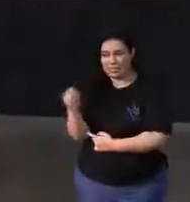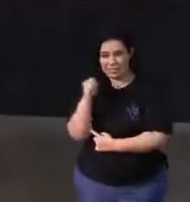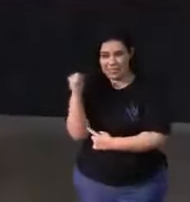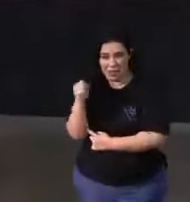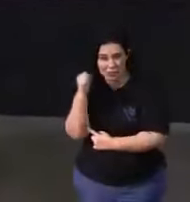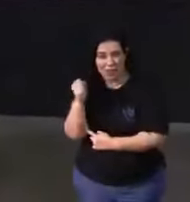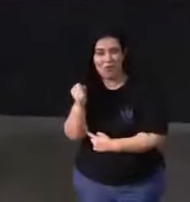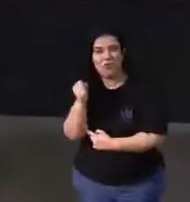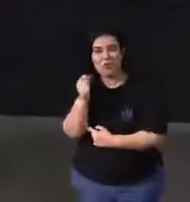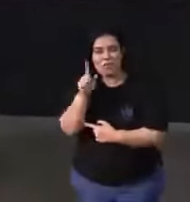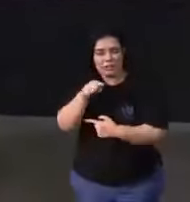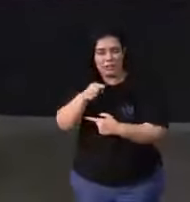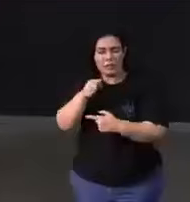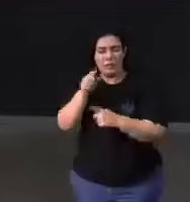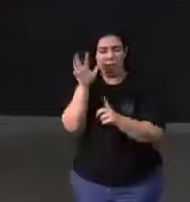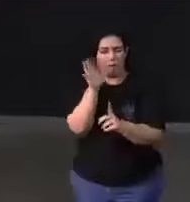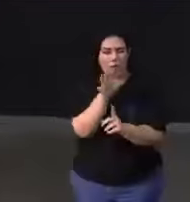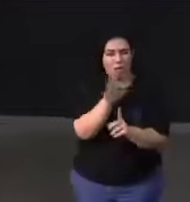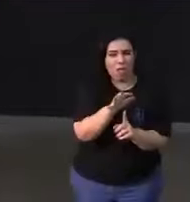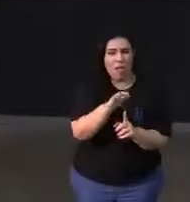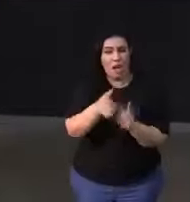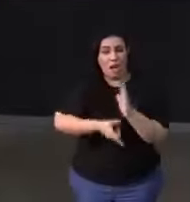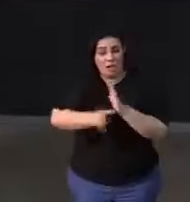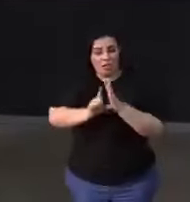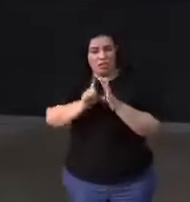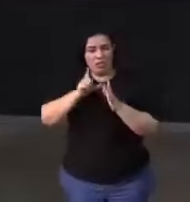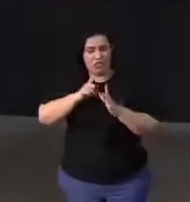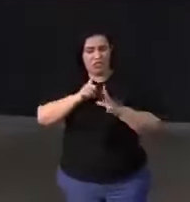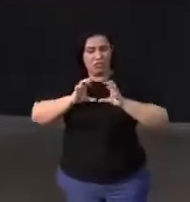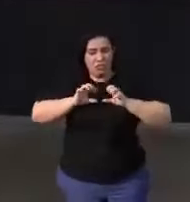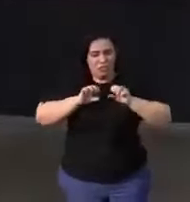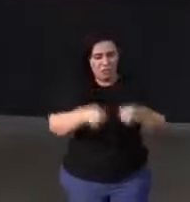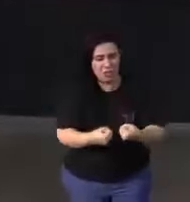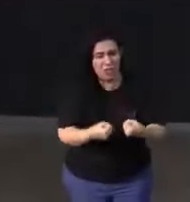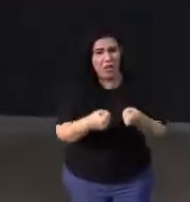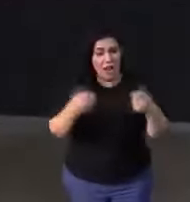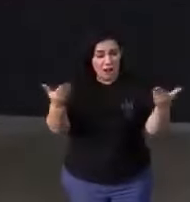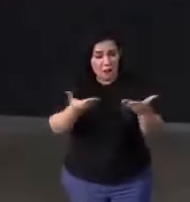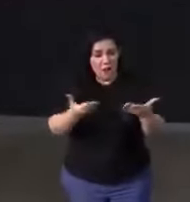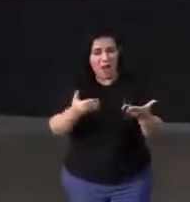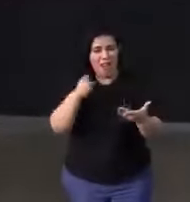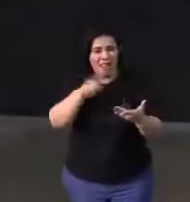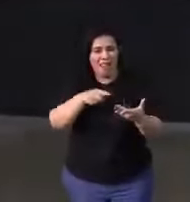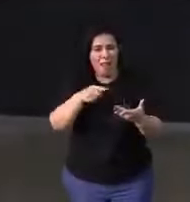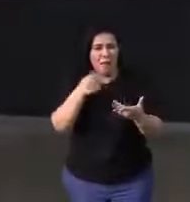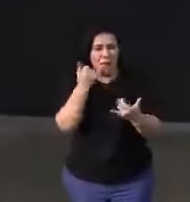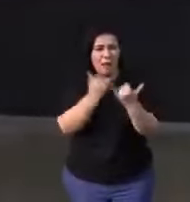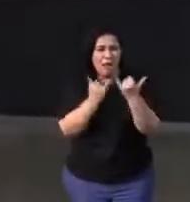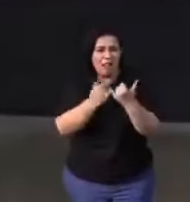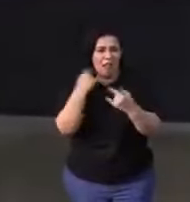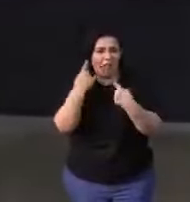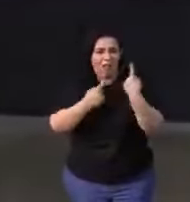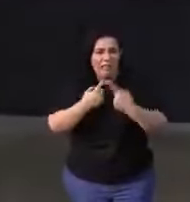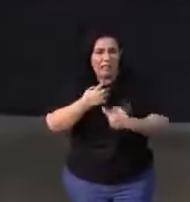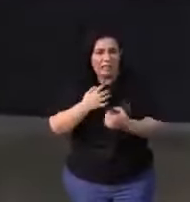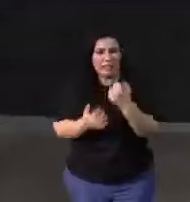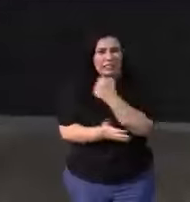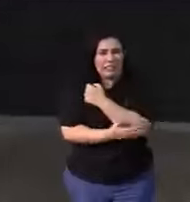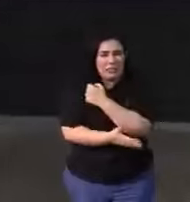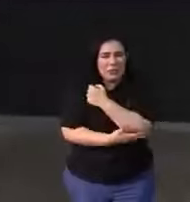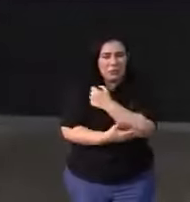próprio Saul. O mesmo Saul que ele defendia o reino no campo de batalha, agora é o Saul que, enlouquecido de ciúme,